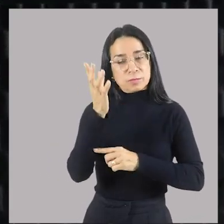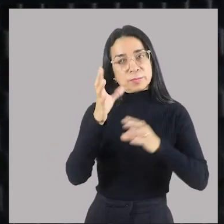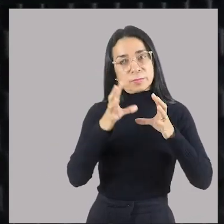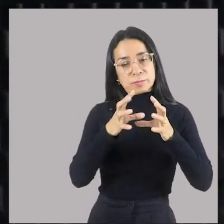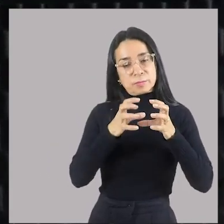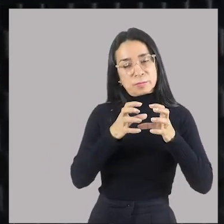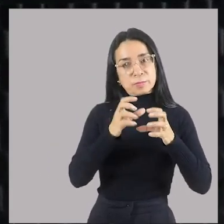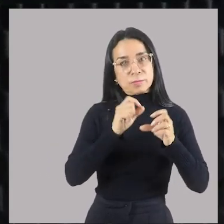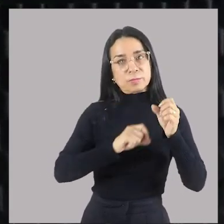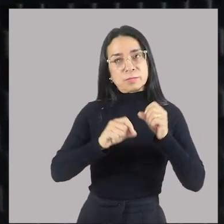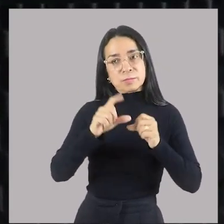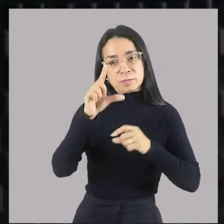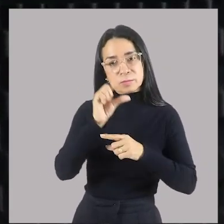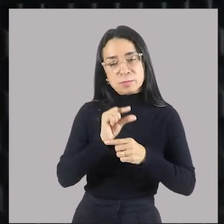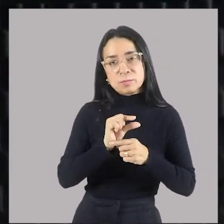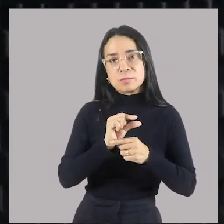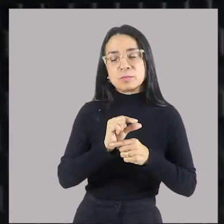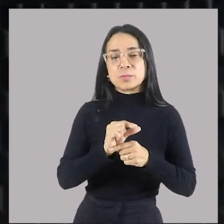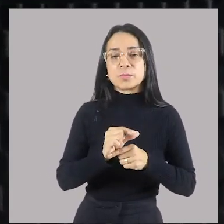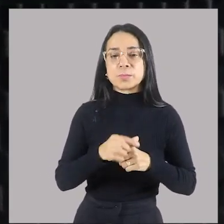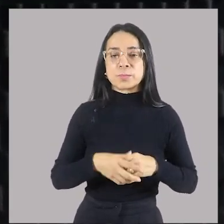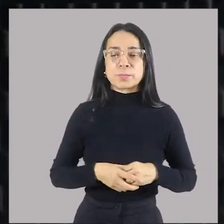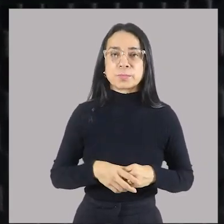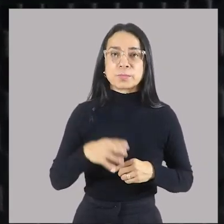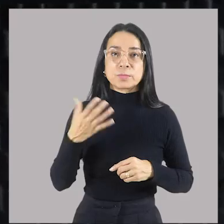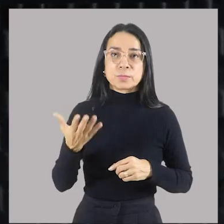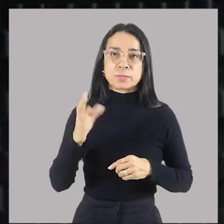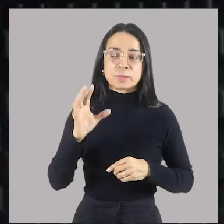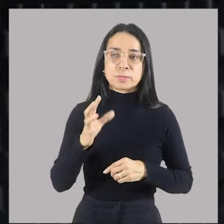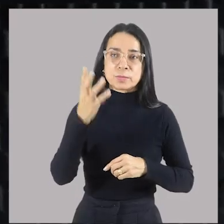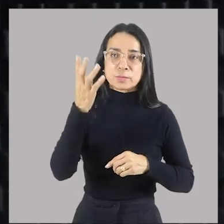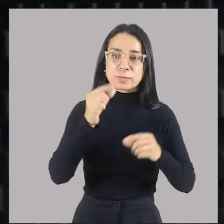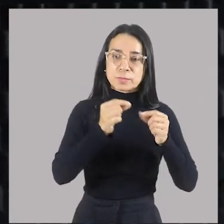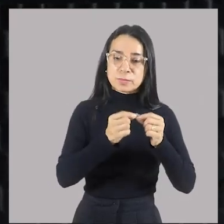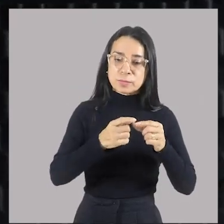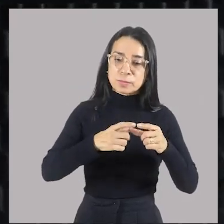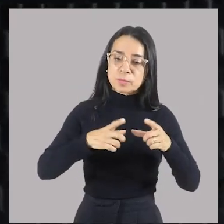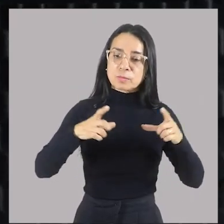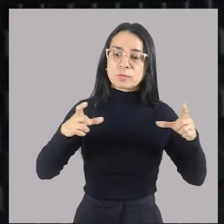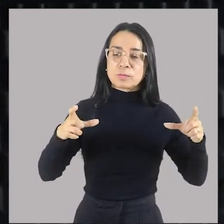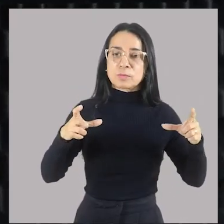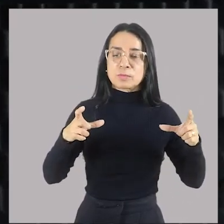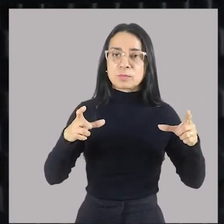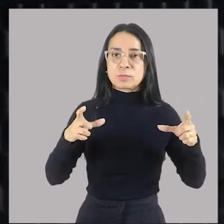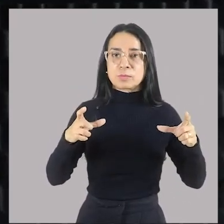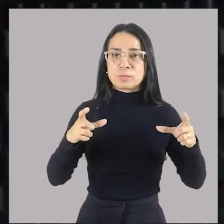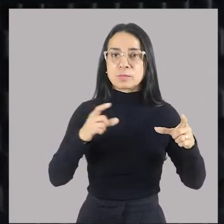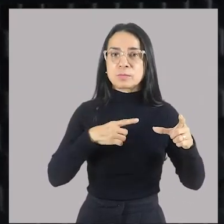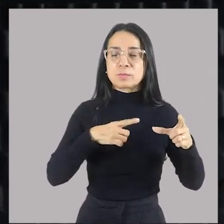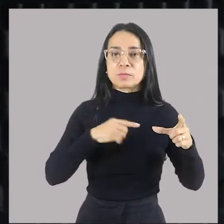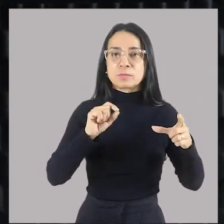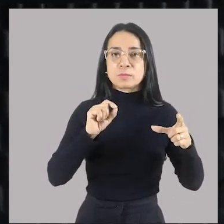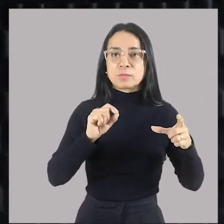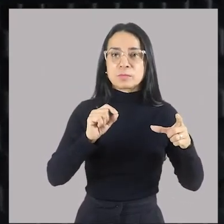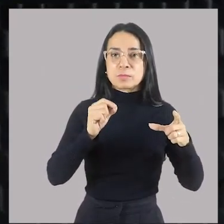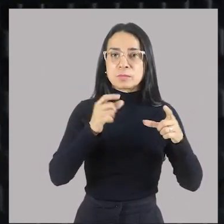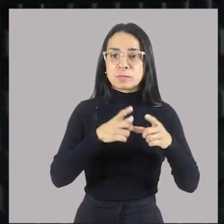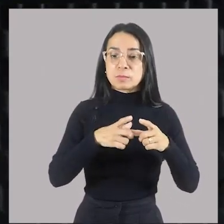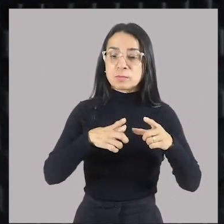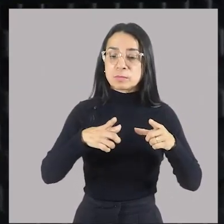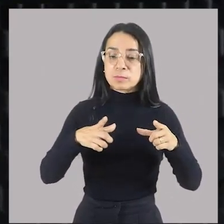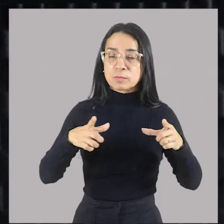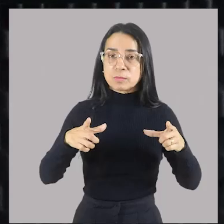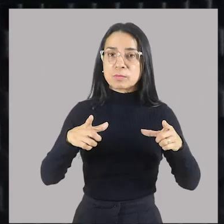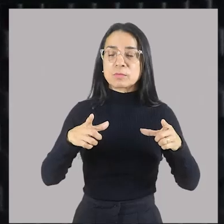contração, ela se encurta. E quando ocorre o alongamento, logicamente, tem um